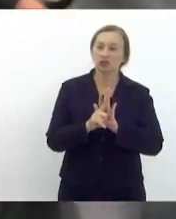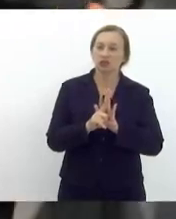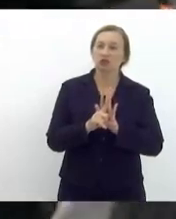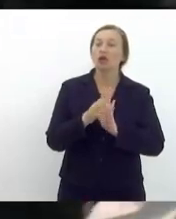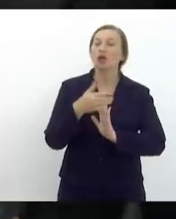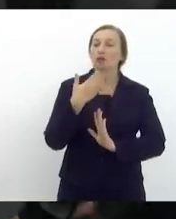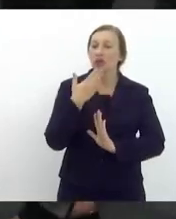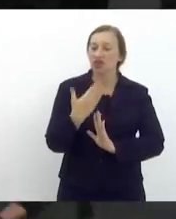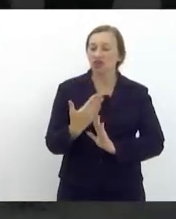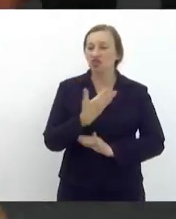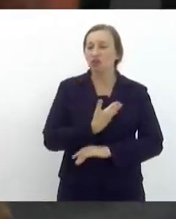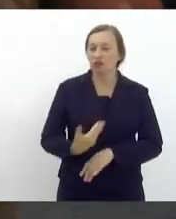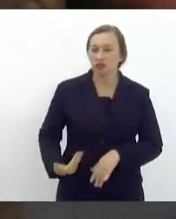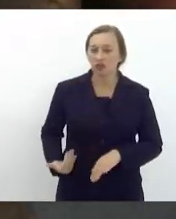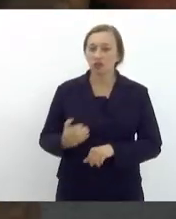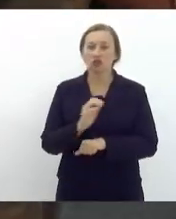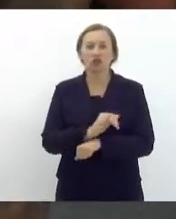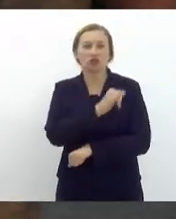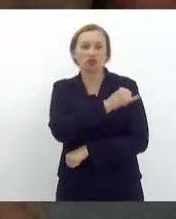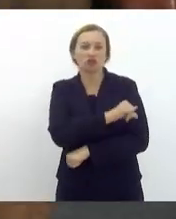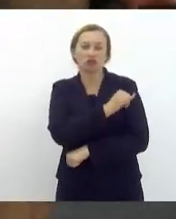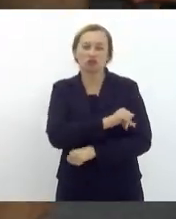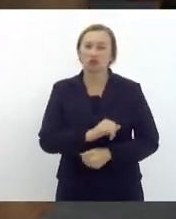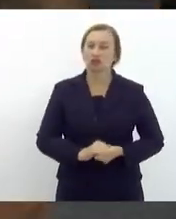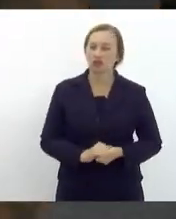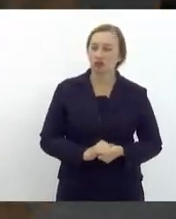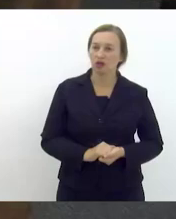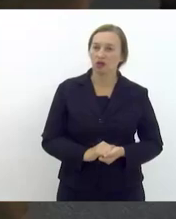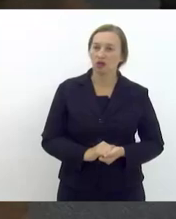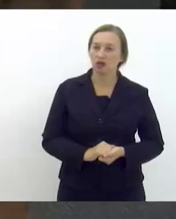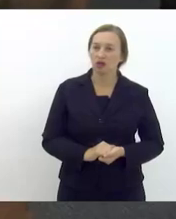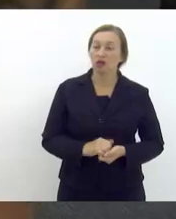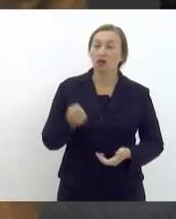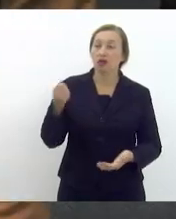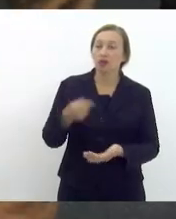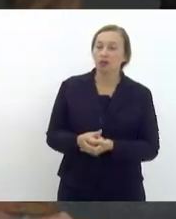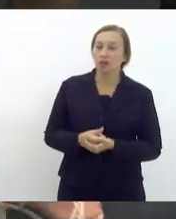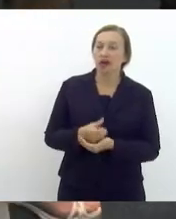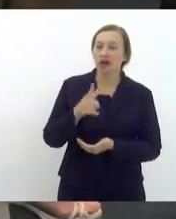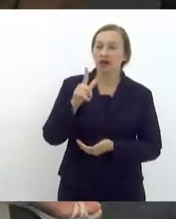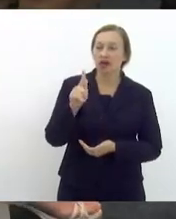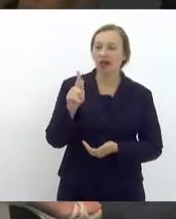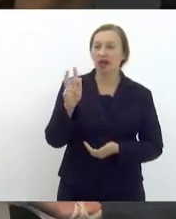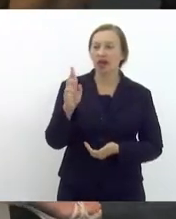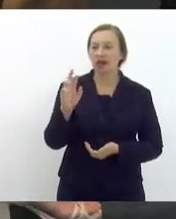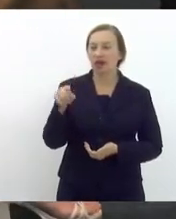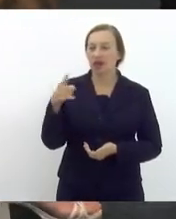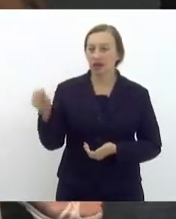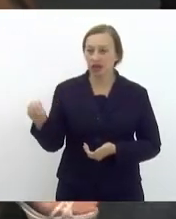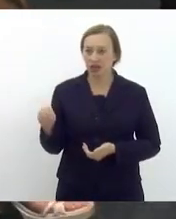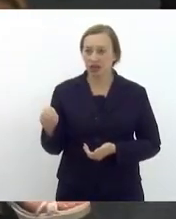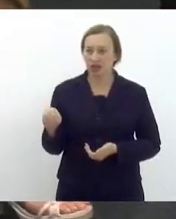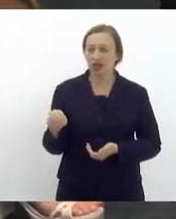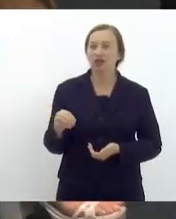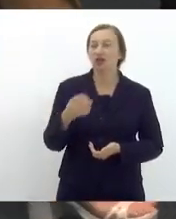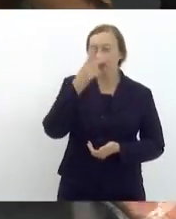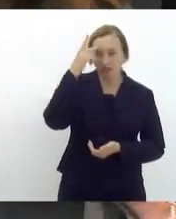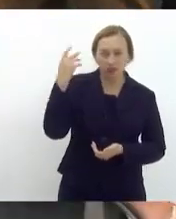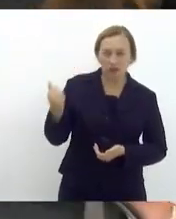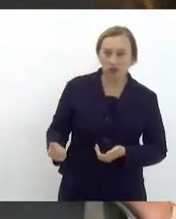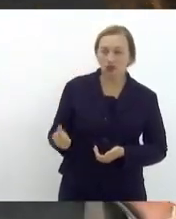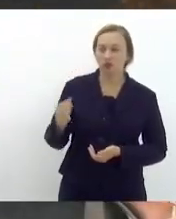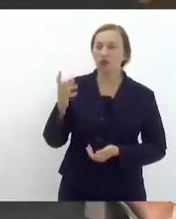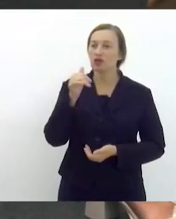e solicitando ao governador do Estado do Rio de Janeiro que que paga a grana aos pensionistas as viúvas que